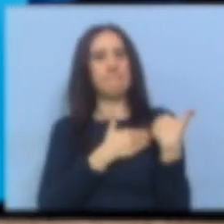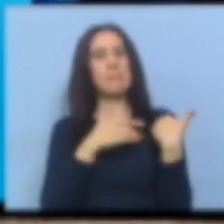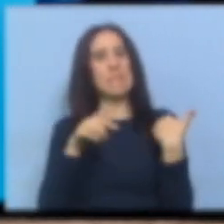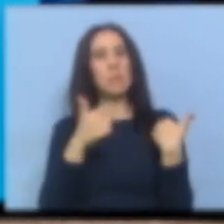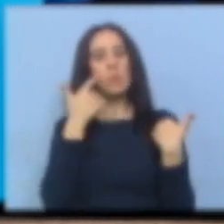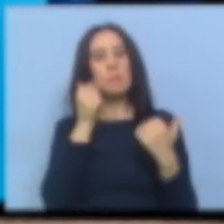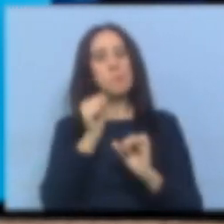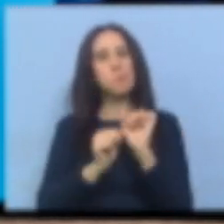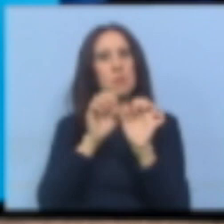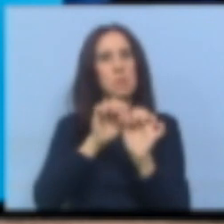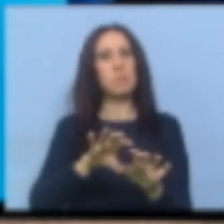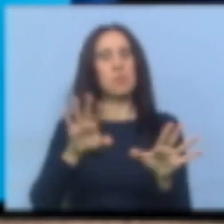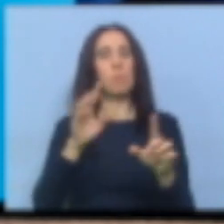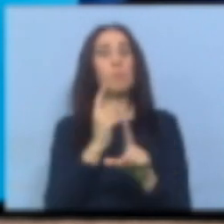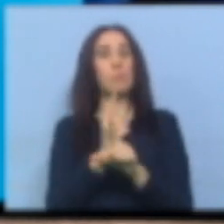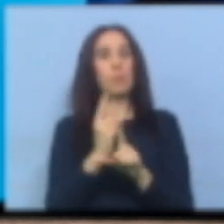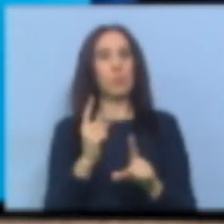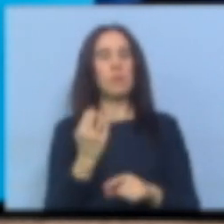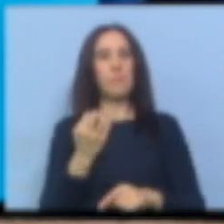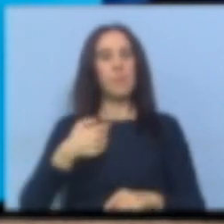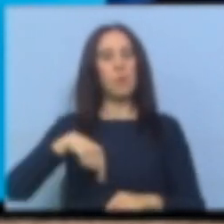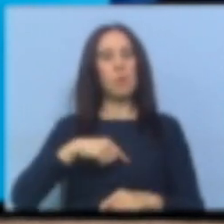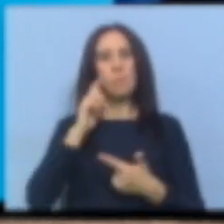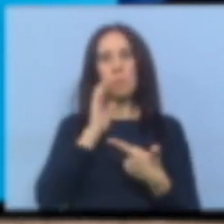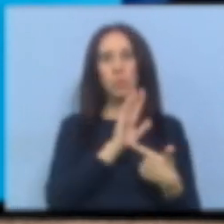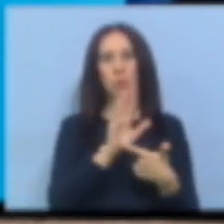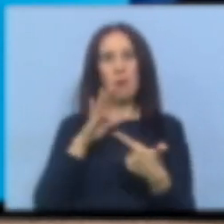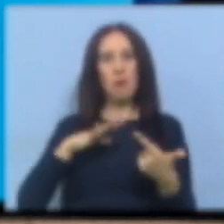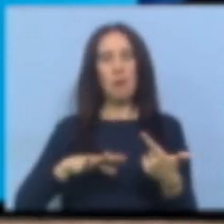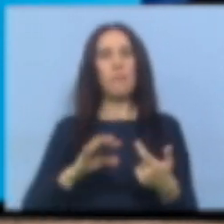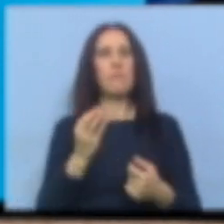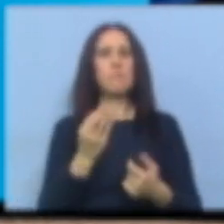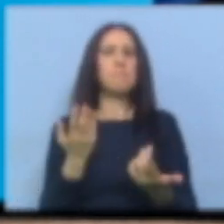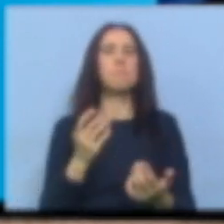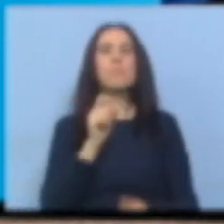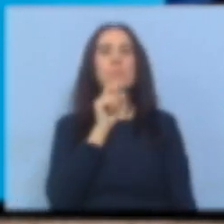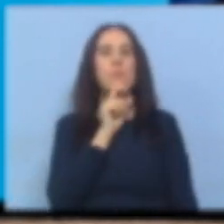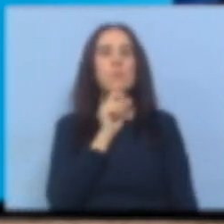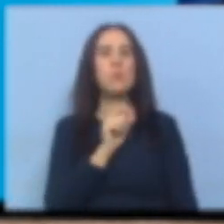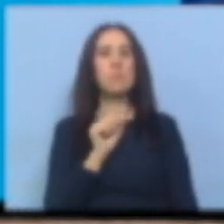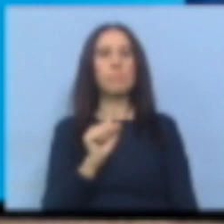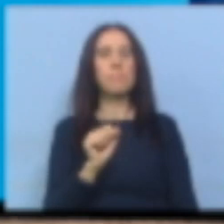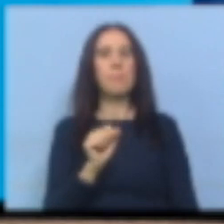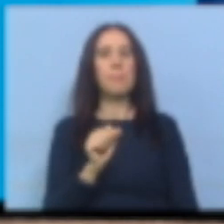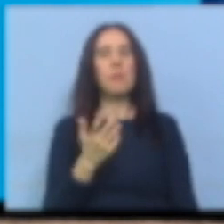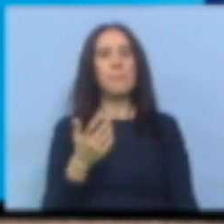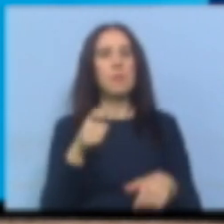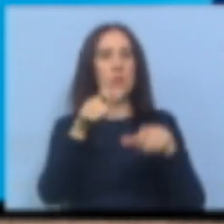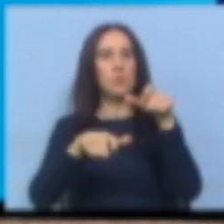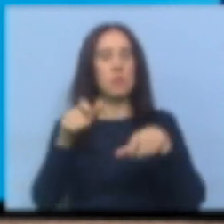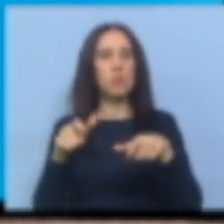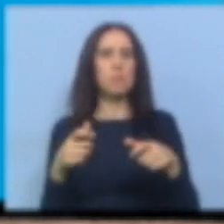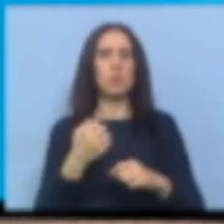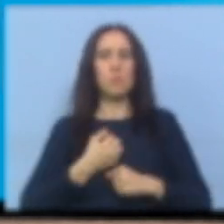do conhecimento. Porque aquilo que pretendemos mostrar é que, porventura, para agentes nas mais